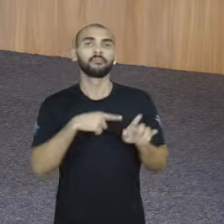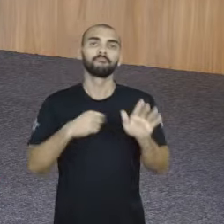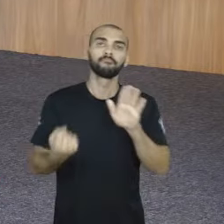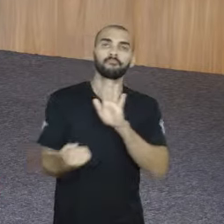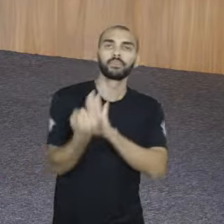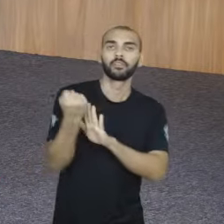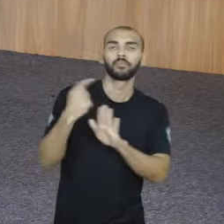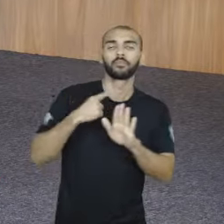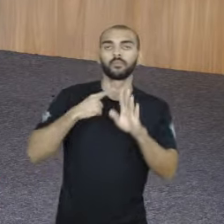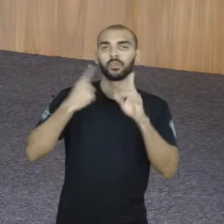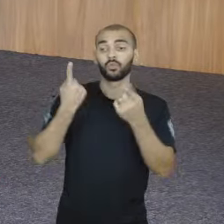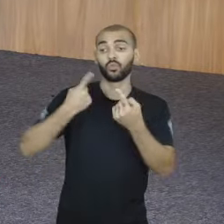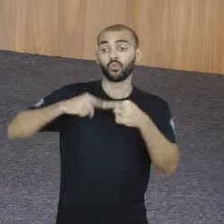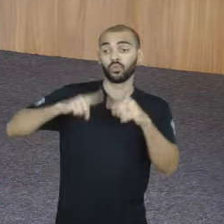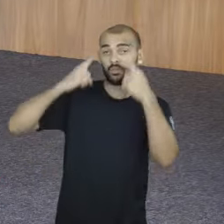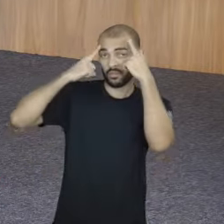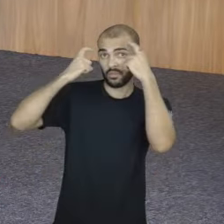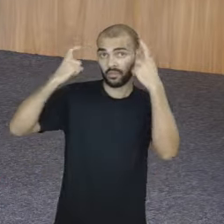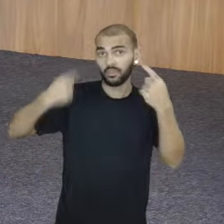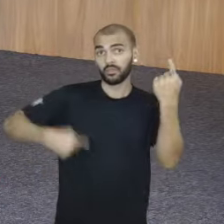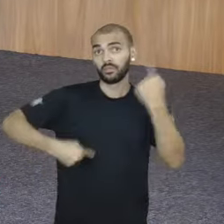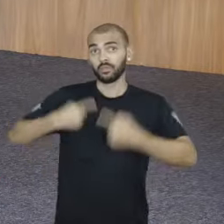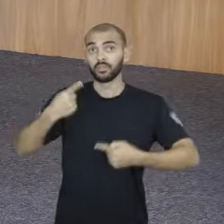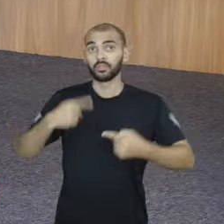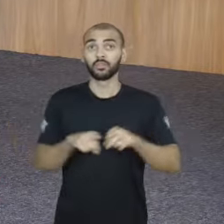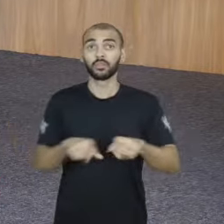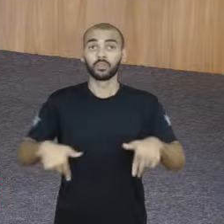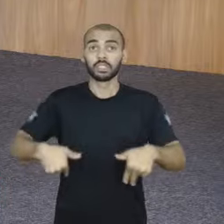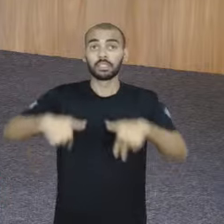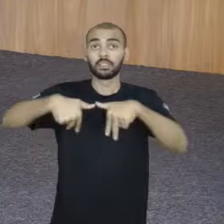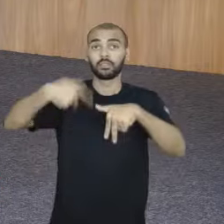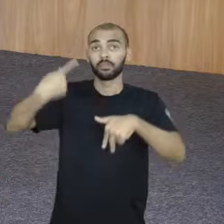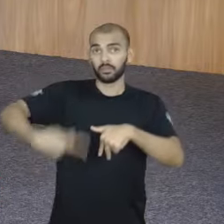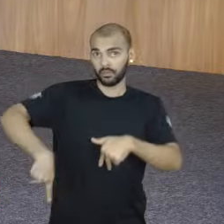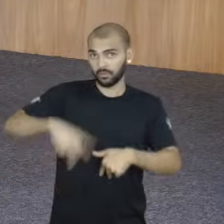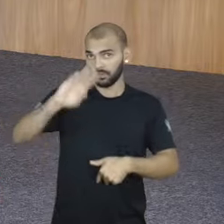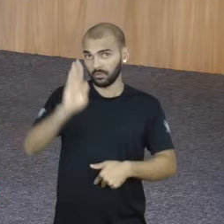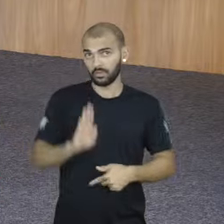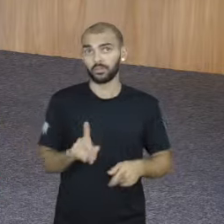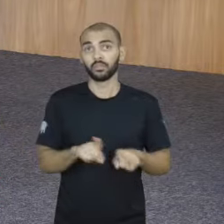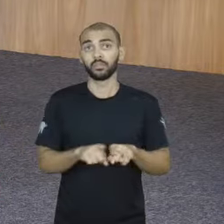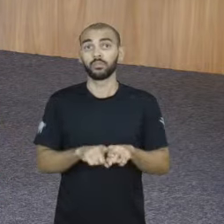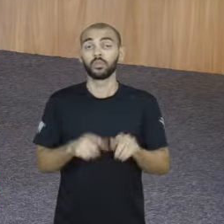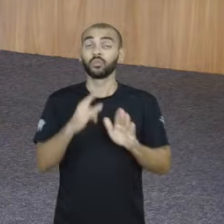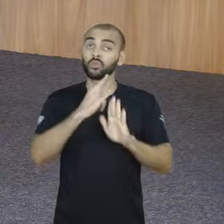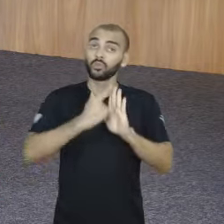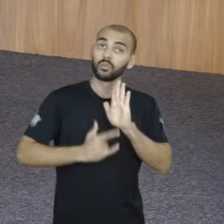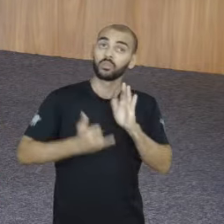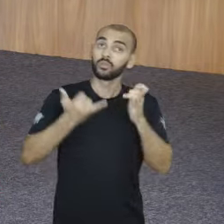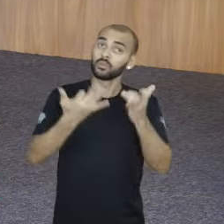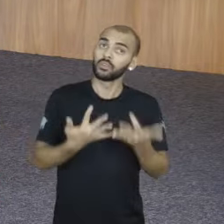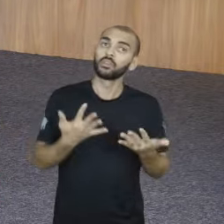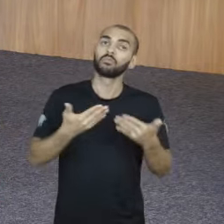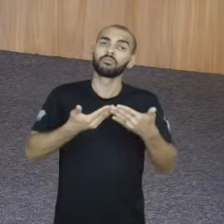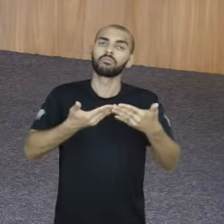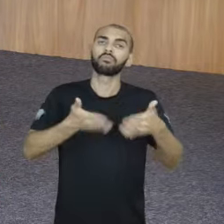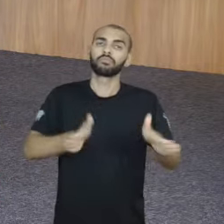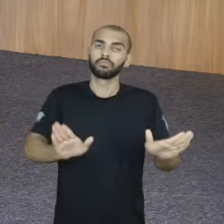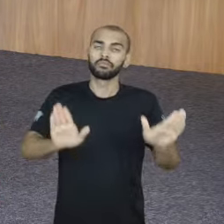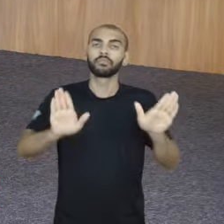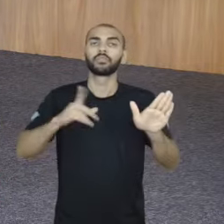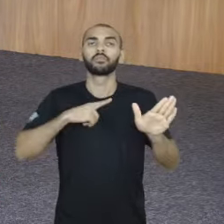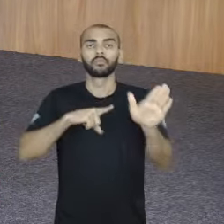a violência política e de gênero no país. O documento também defende que é importante ampliar as investigações sobre todos